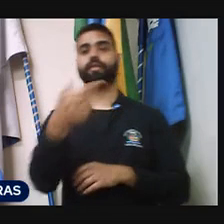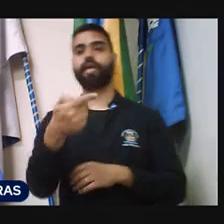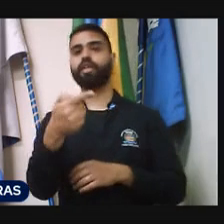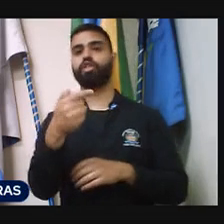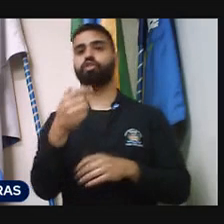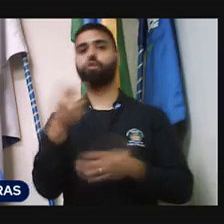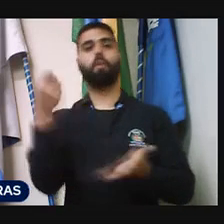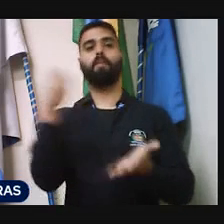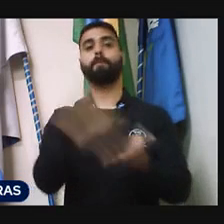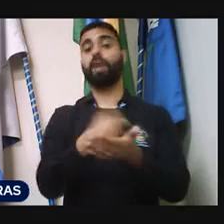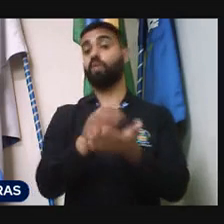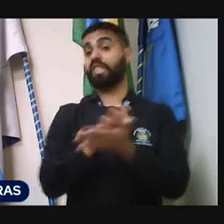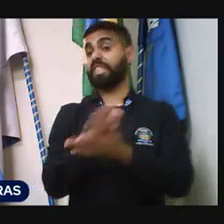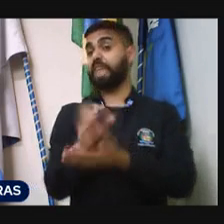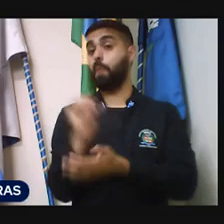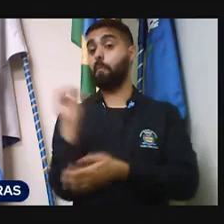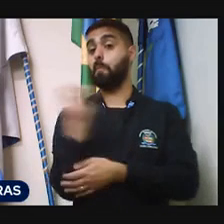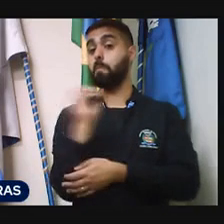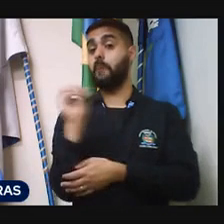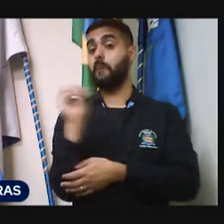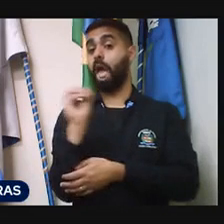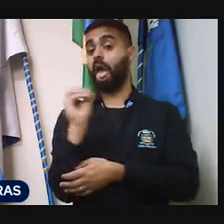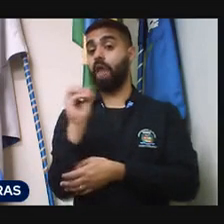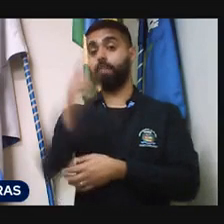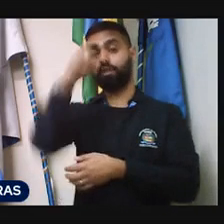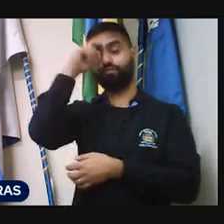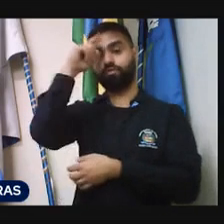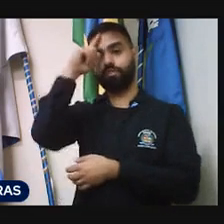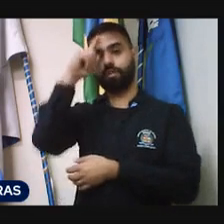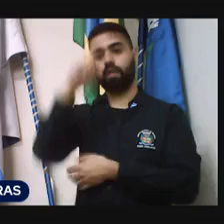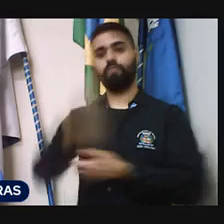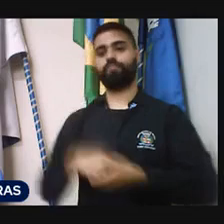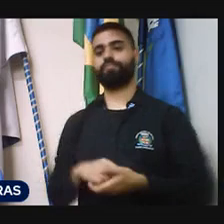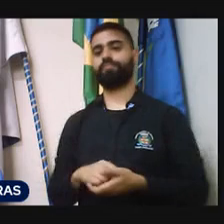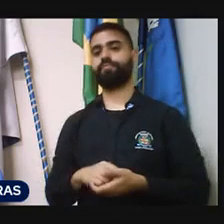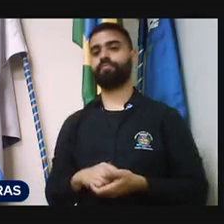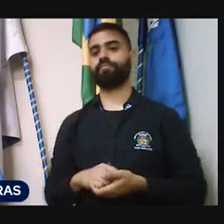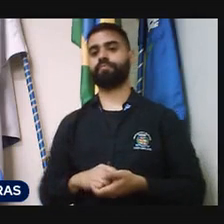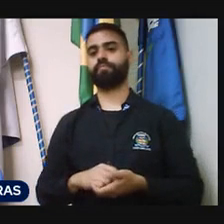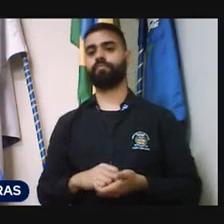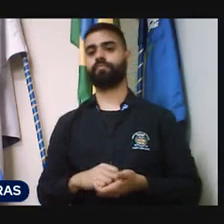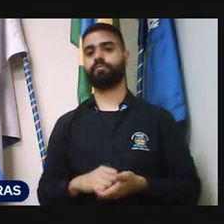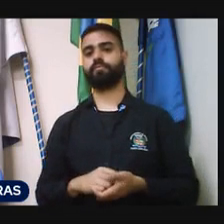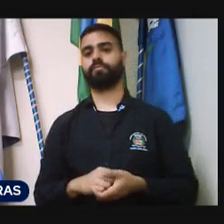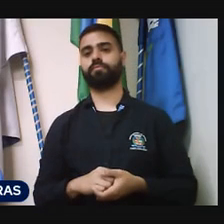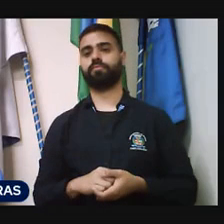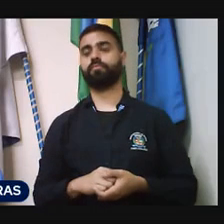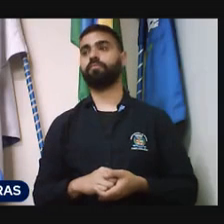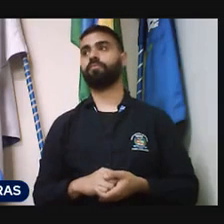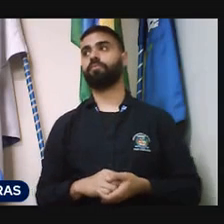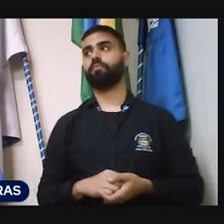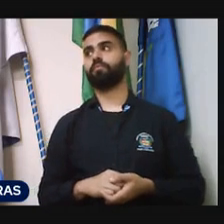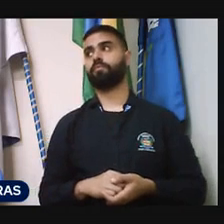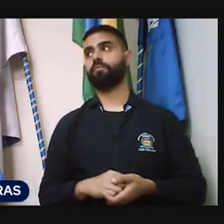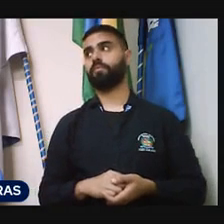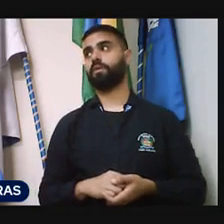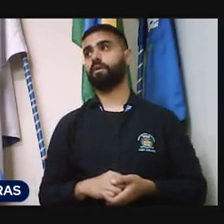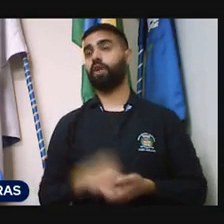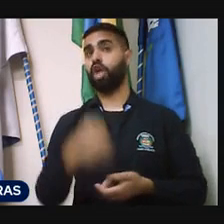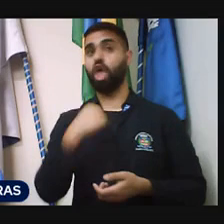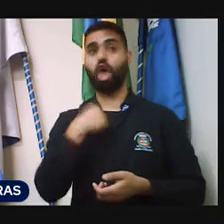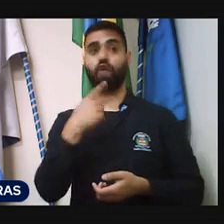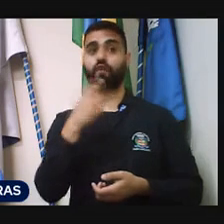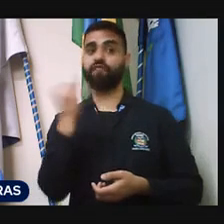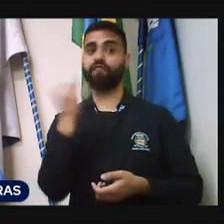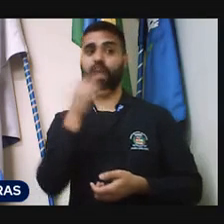repassou um centavo para o hospital Gustavo Monteiro Júnior não passou eu não vou